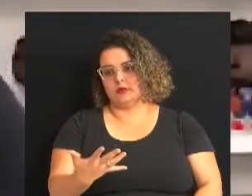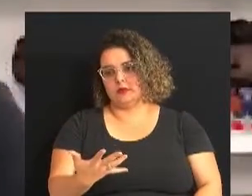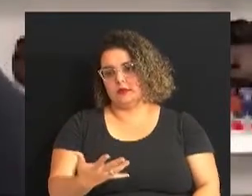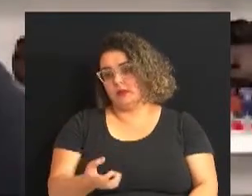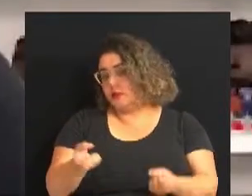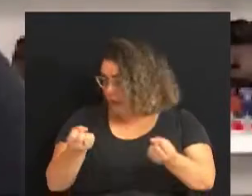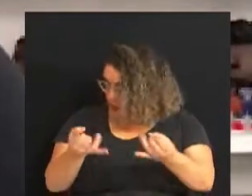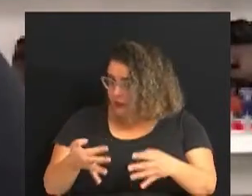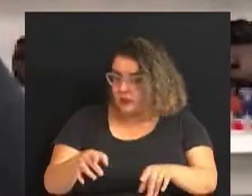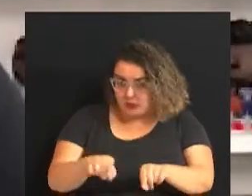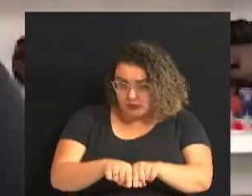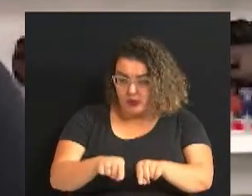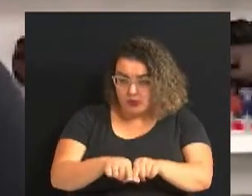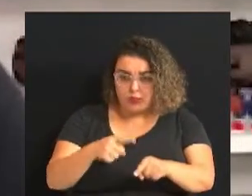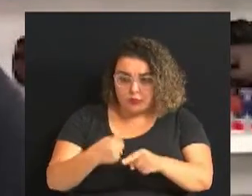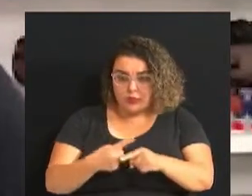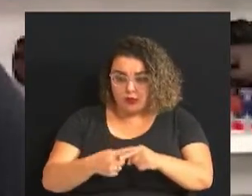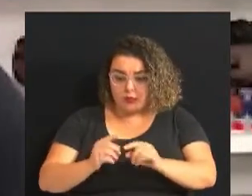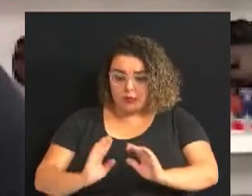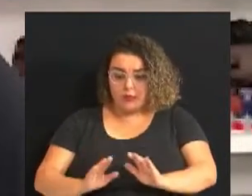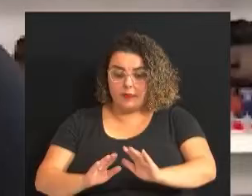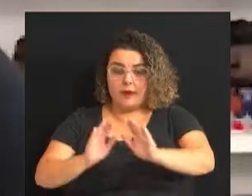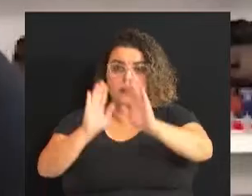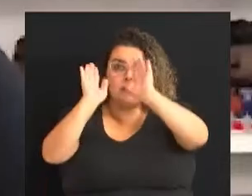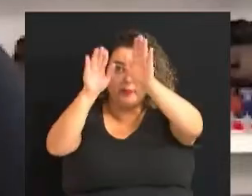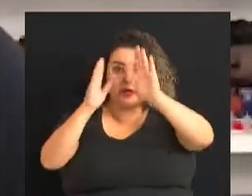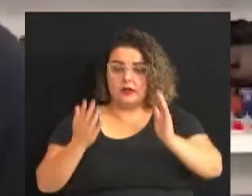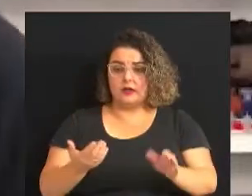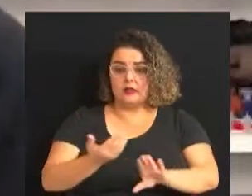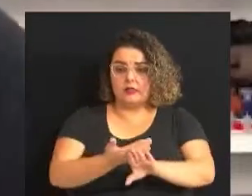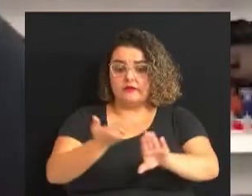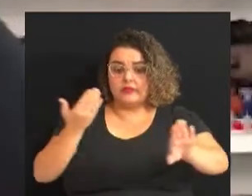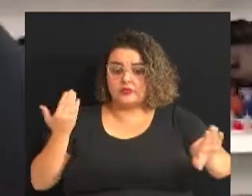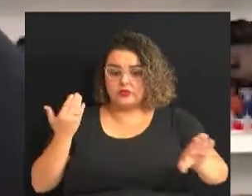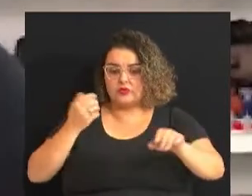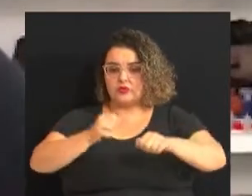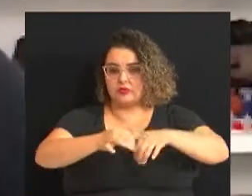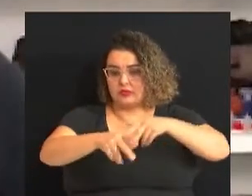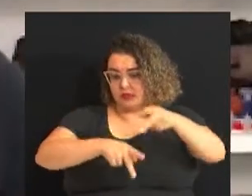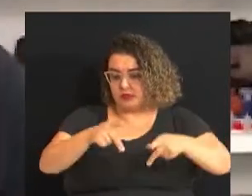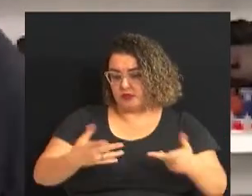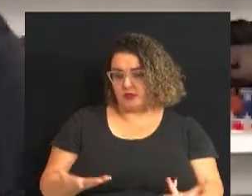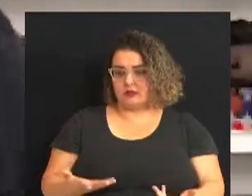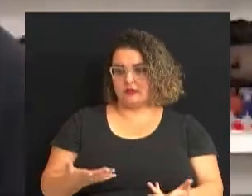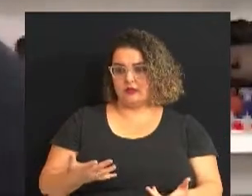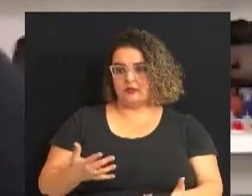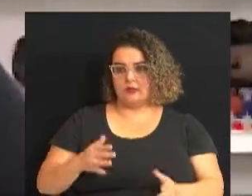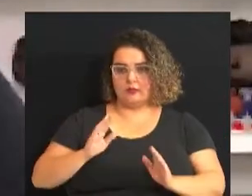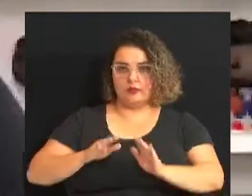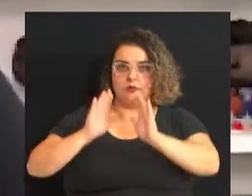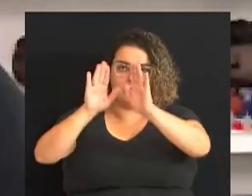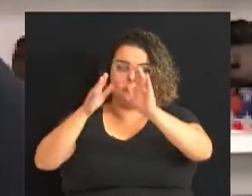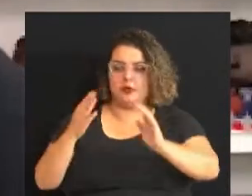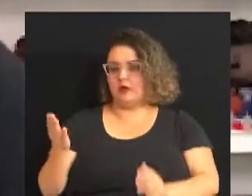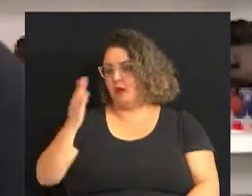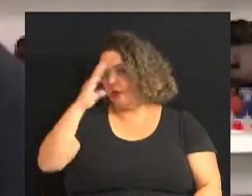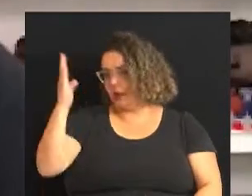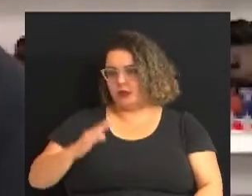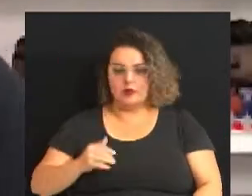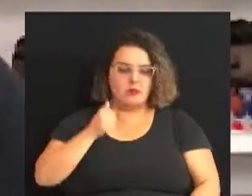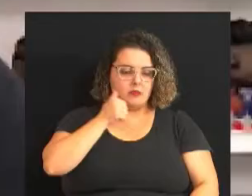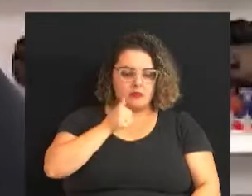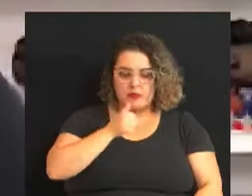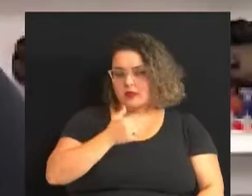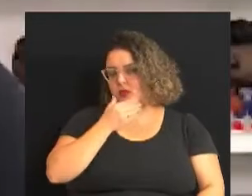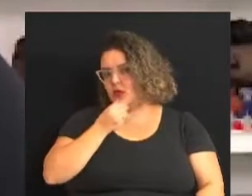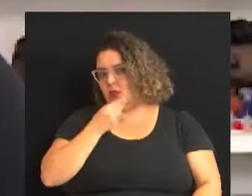também o porquê que o basquete também se afastou do público. O basquete, internacionalmente falando, seleção brasileira, masculina, feminina,